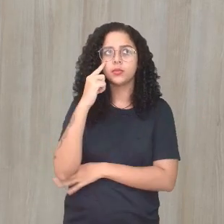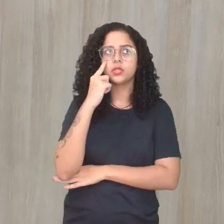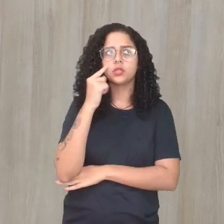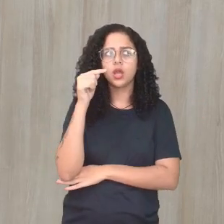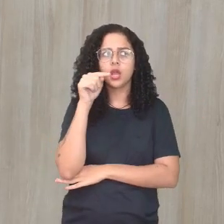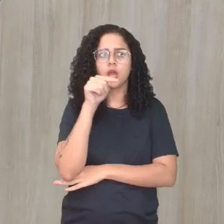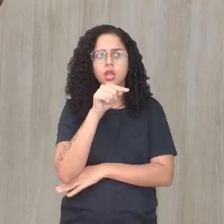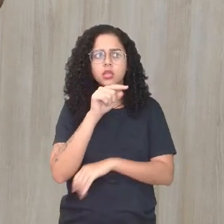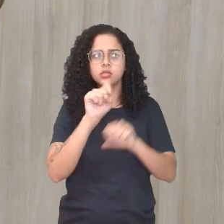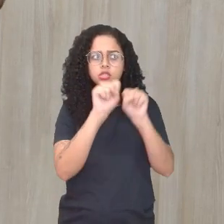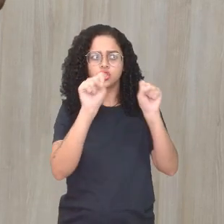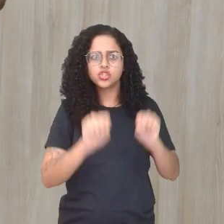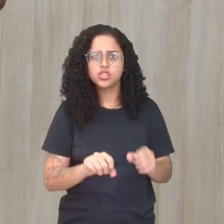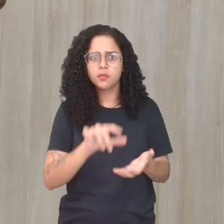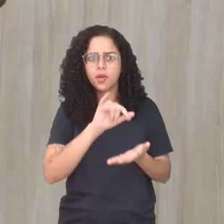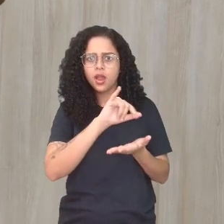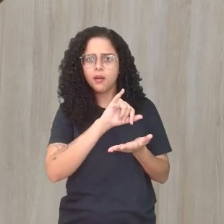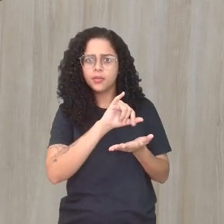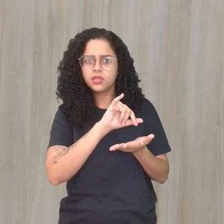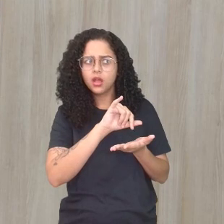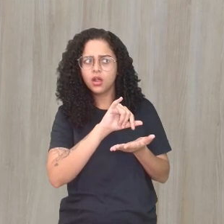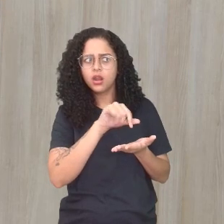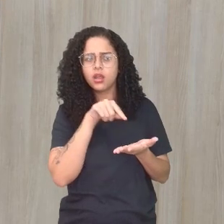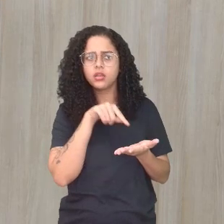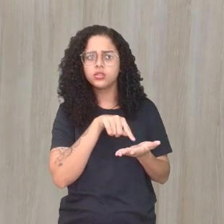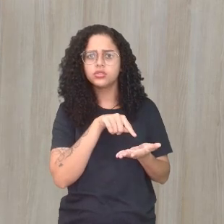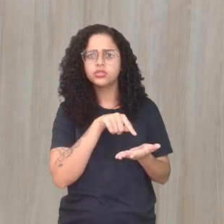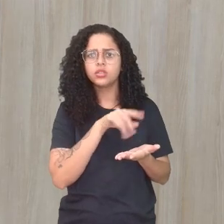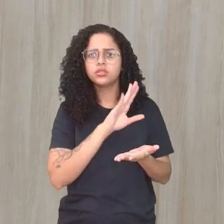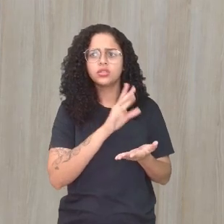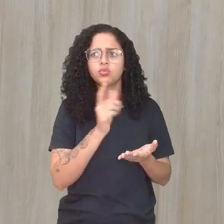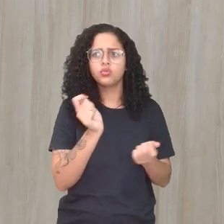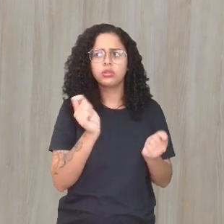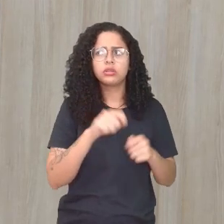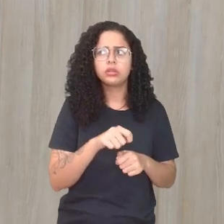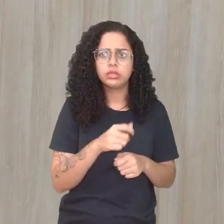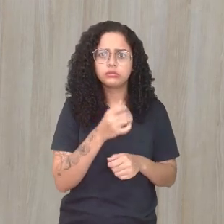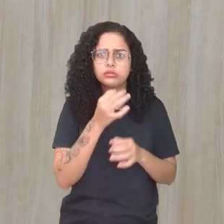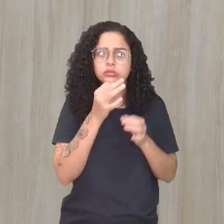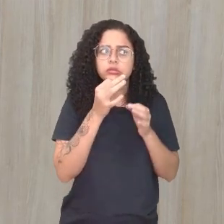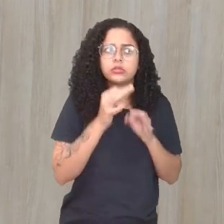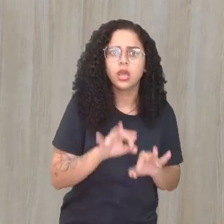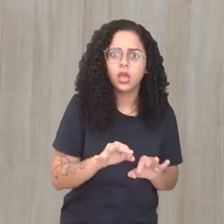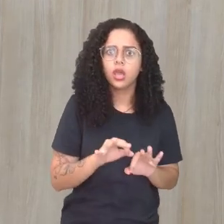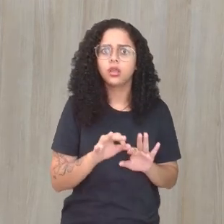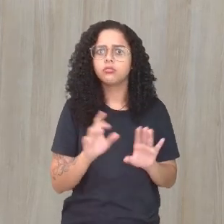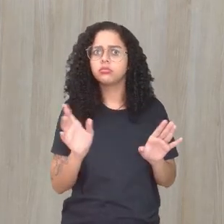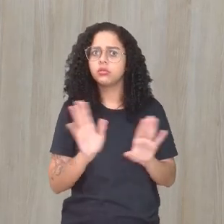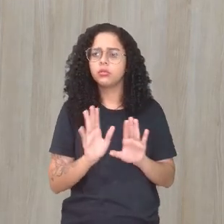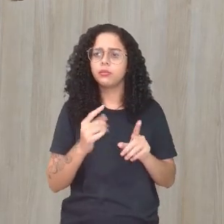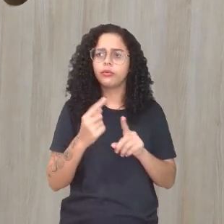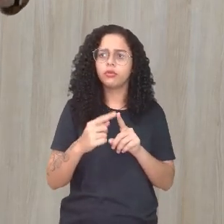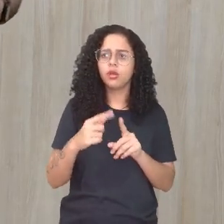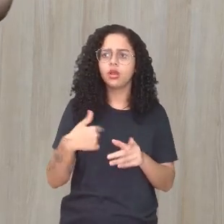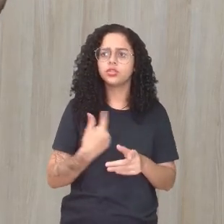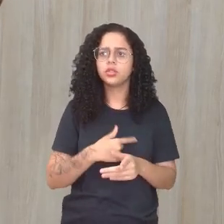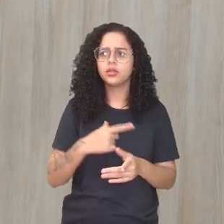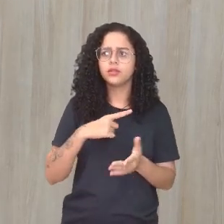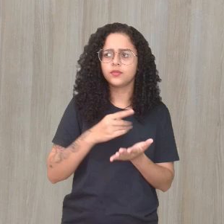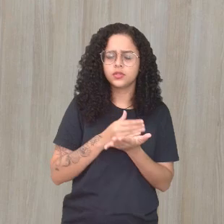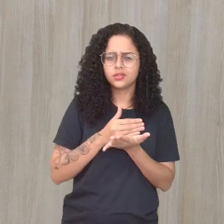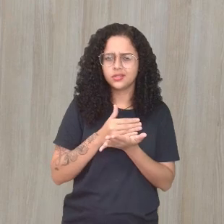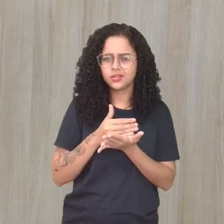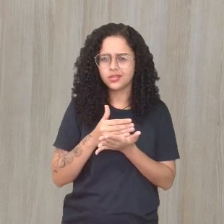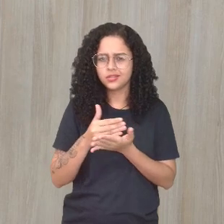esse sistema capitalista, né? Ele já não está dando tão certo assim, não, porque a gente teve o início,